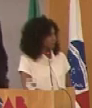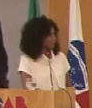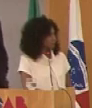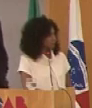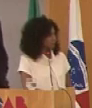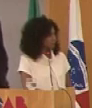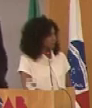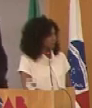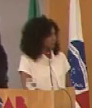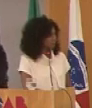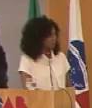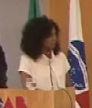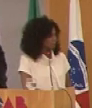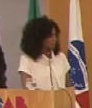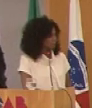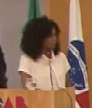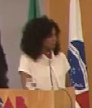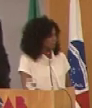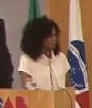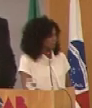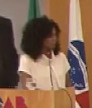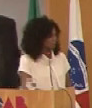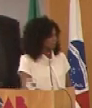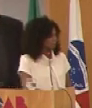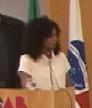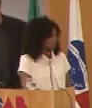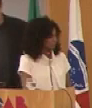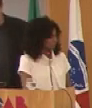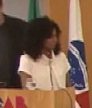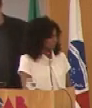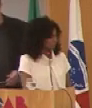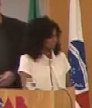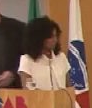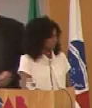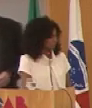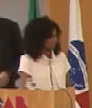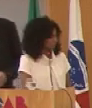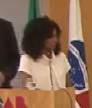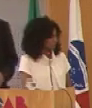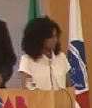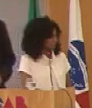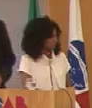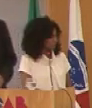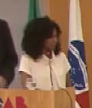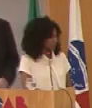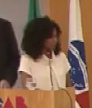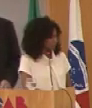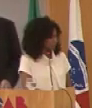dão sentença contra o que os jornalistas escrevem ou falam.